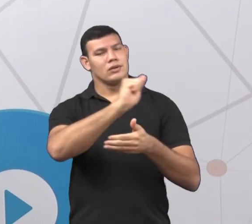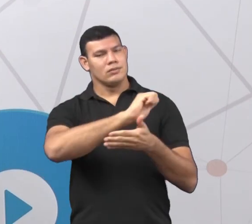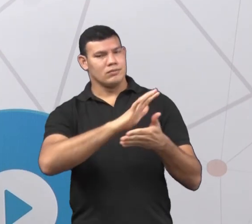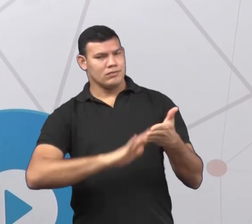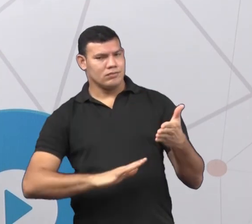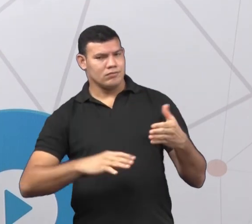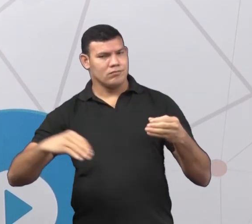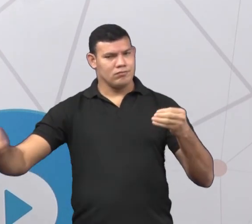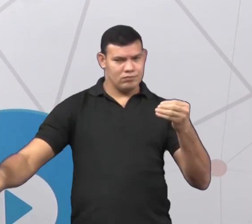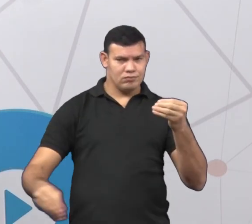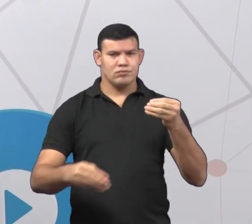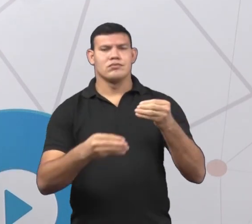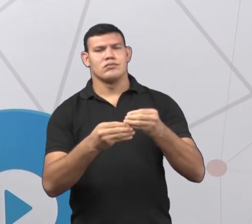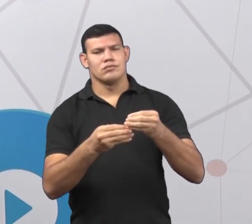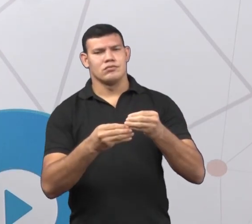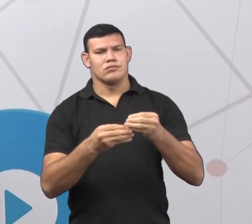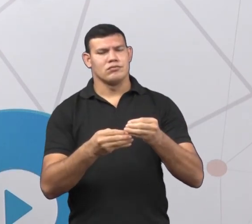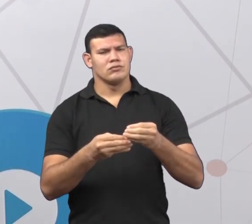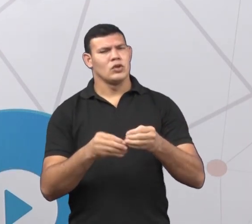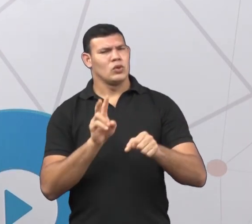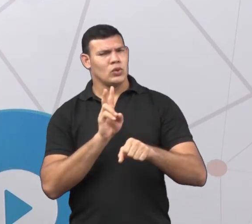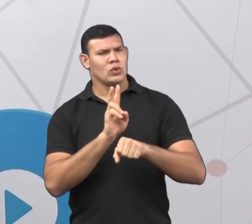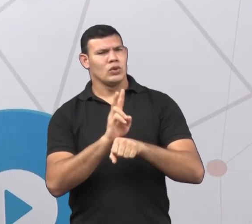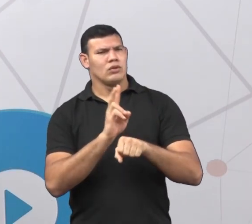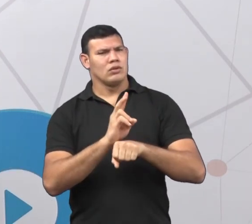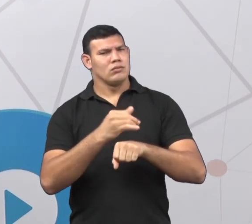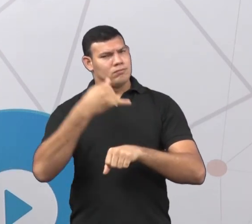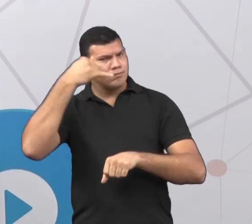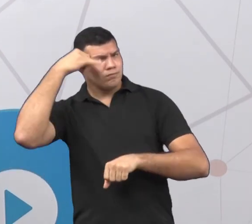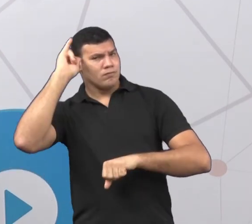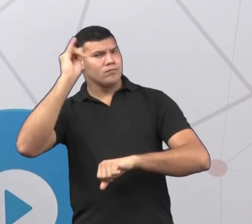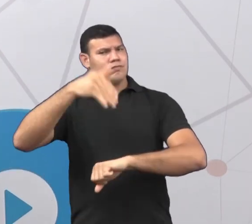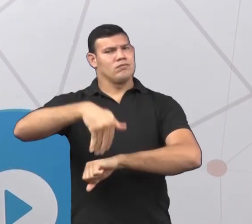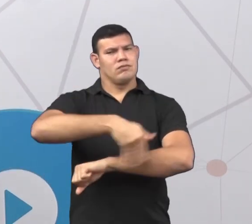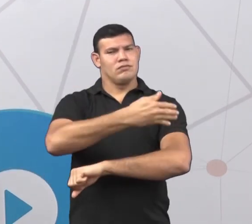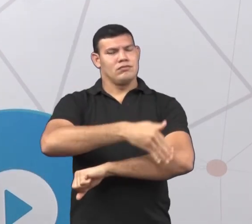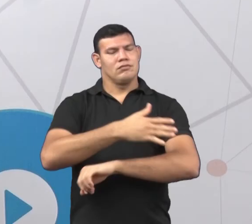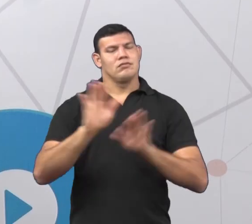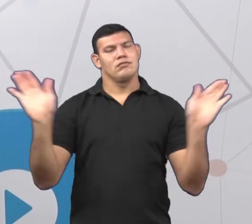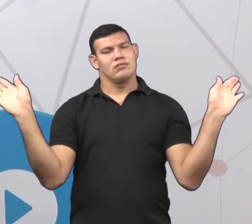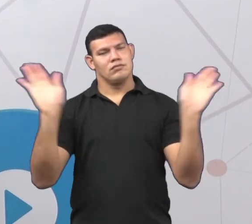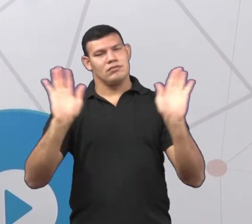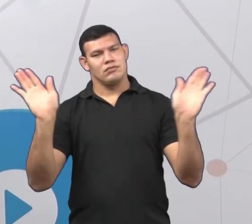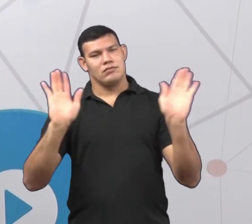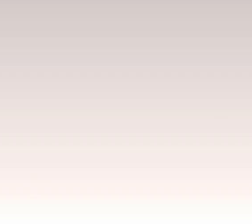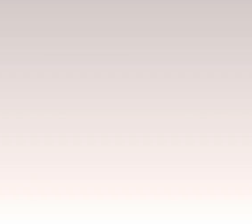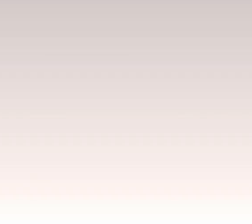para vocês, certo? Se cuidem, fiquem em casa. Hasta la vista!